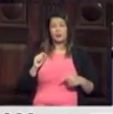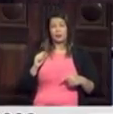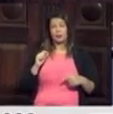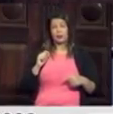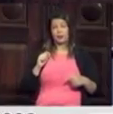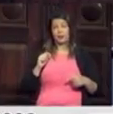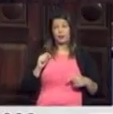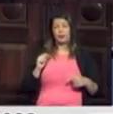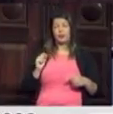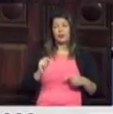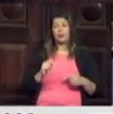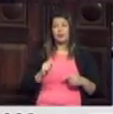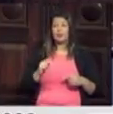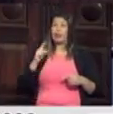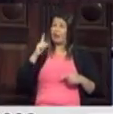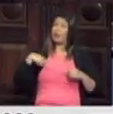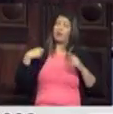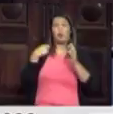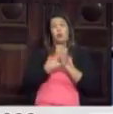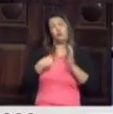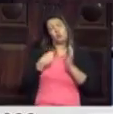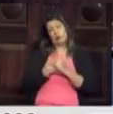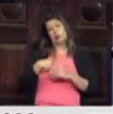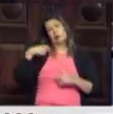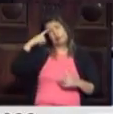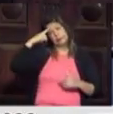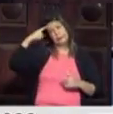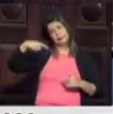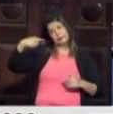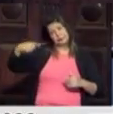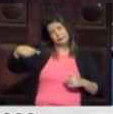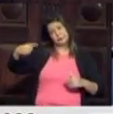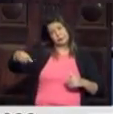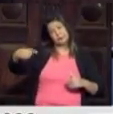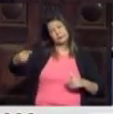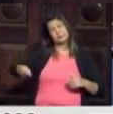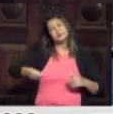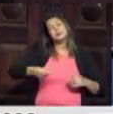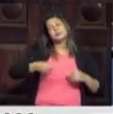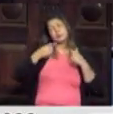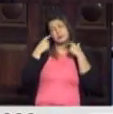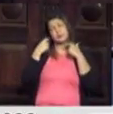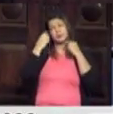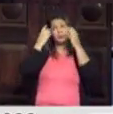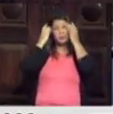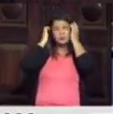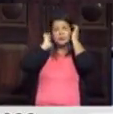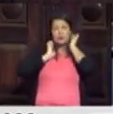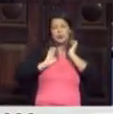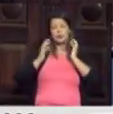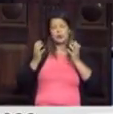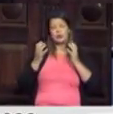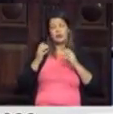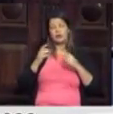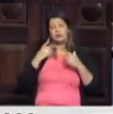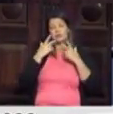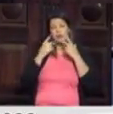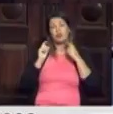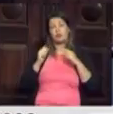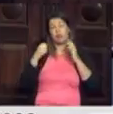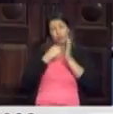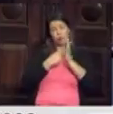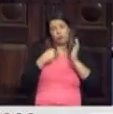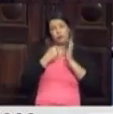mas sintetiza, uma luta que é cotidiana. E é disso que eu quero falar. Quero ressaltar, a luta cotidiana das